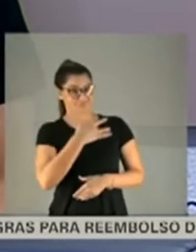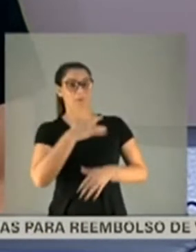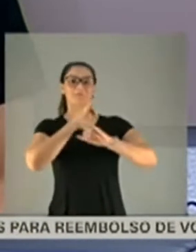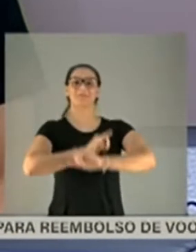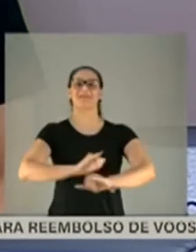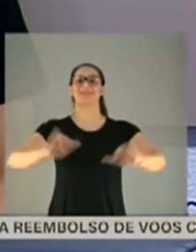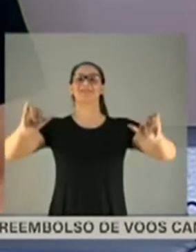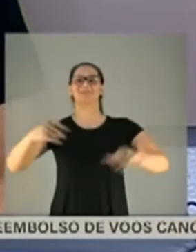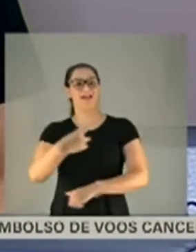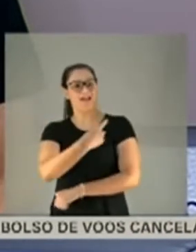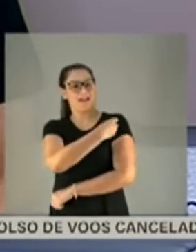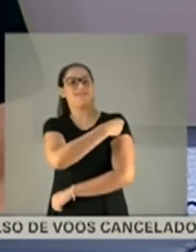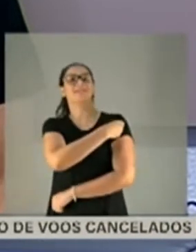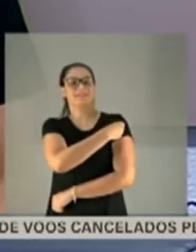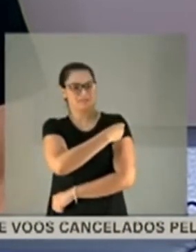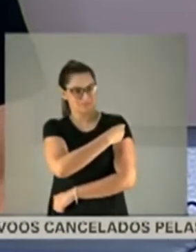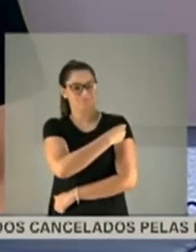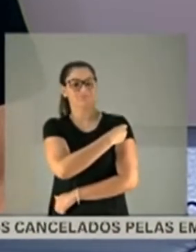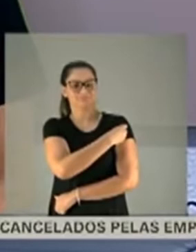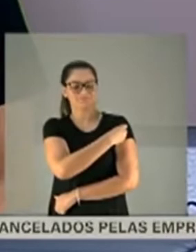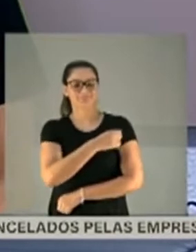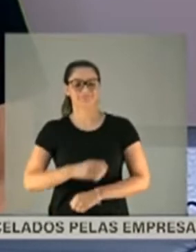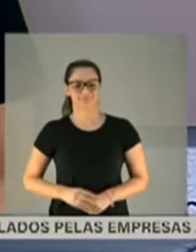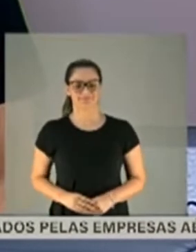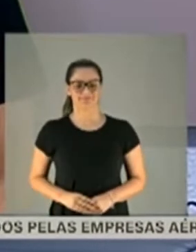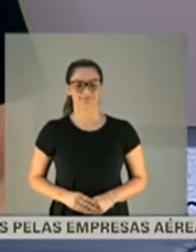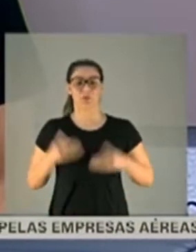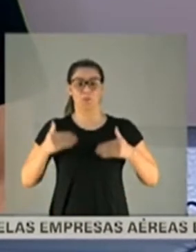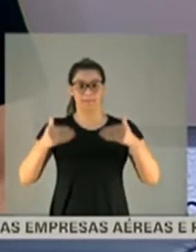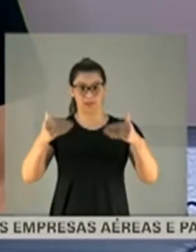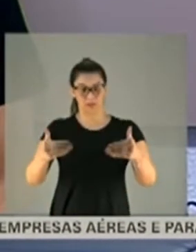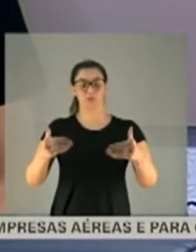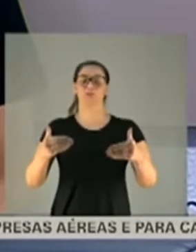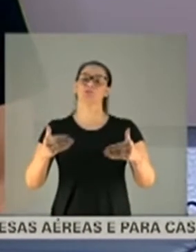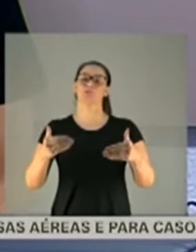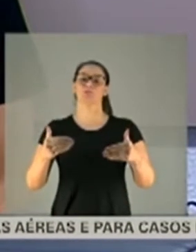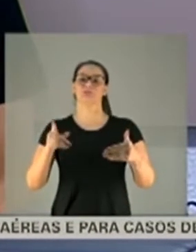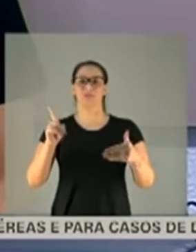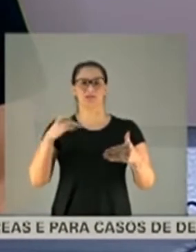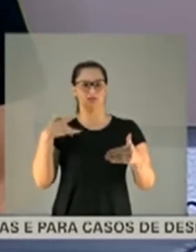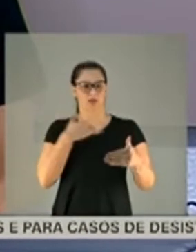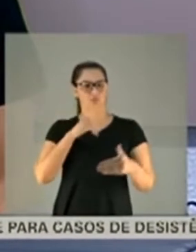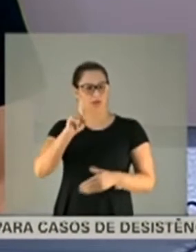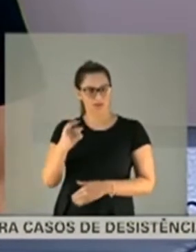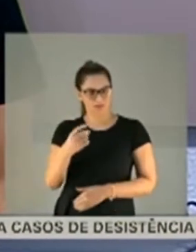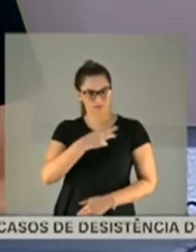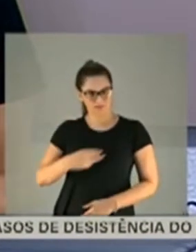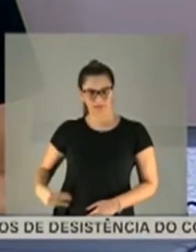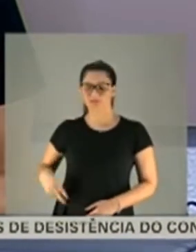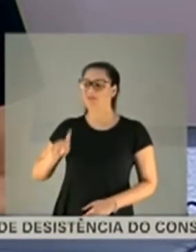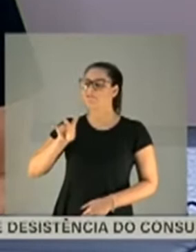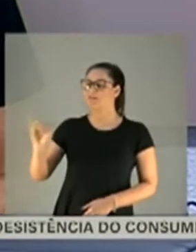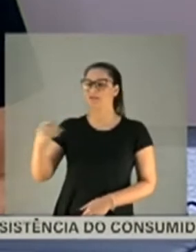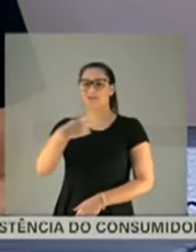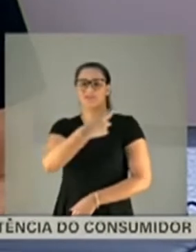como sendo uma vacina. O ministro Pazuello, até na sua fala, disse: essa será a vacina do Brasil,